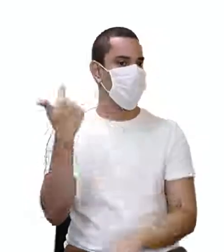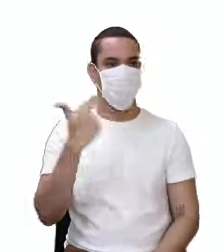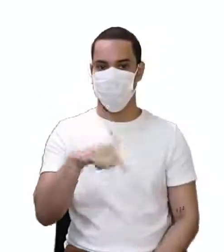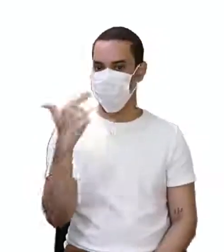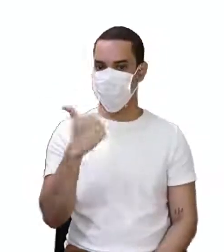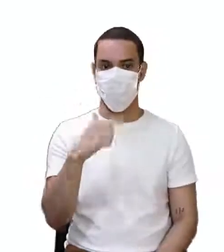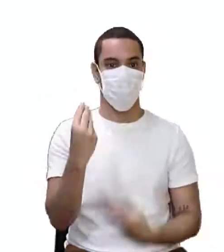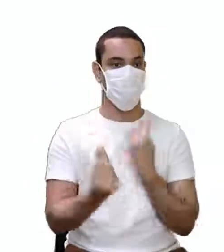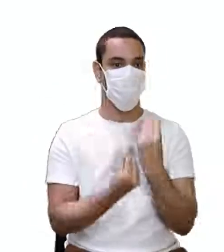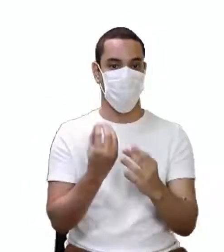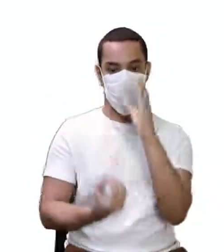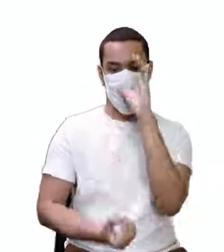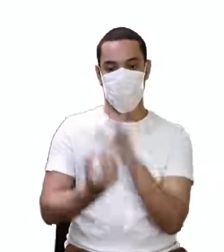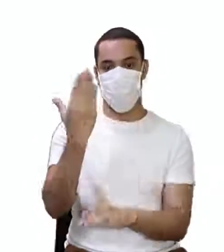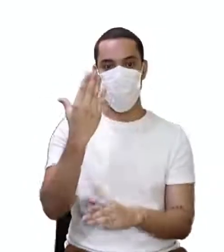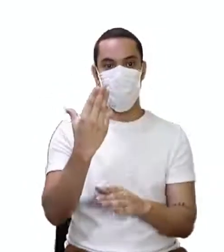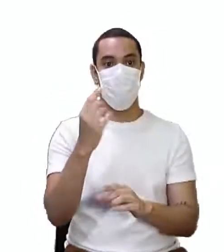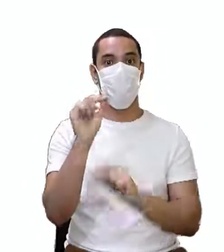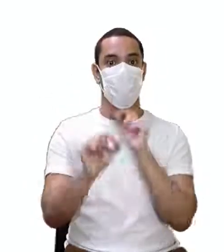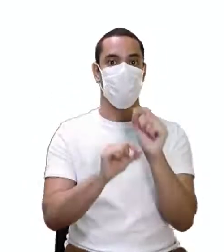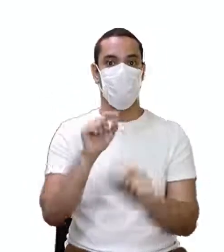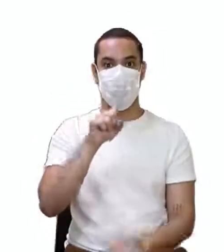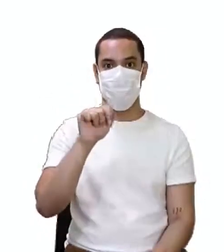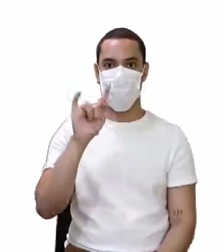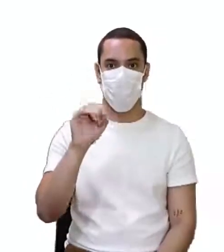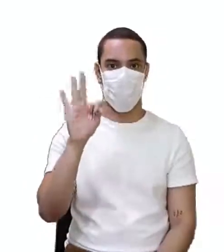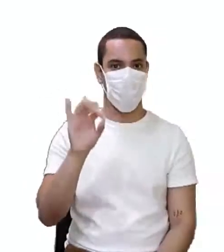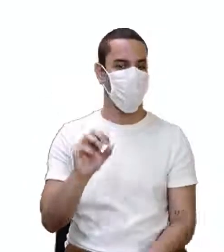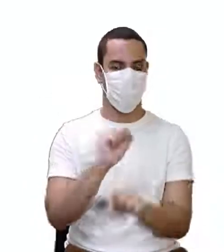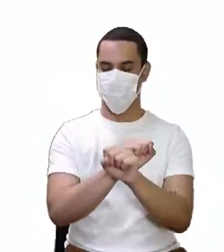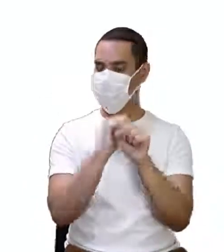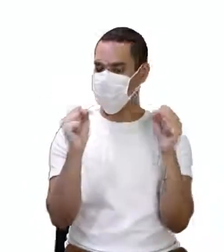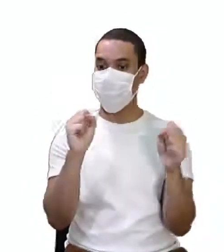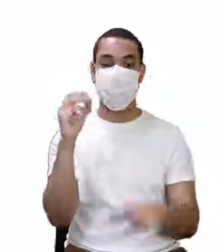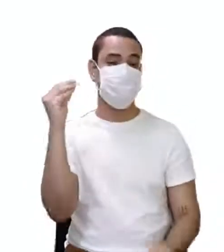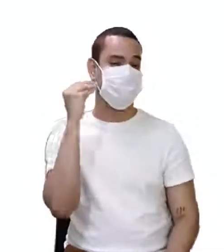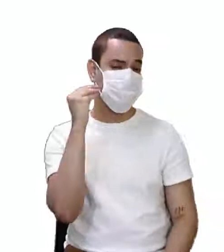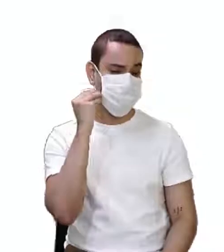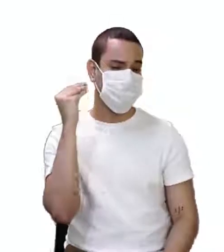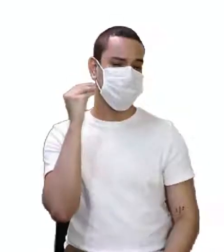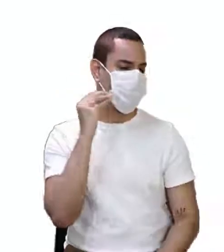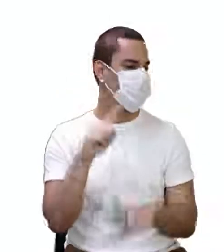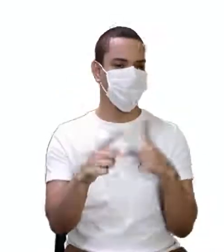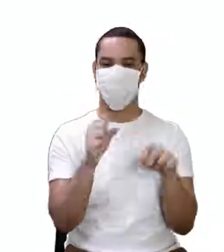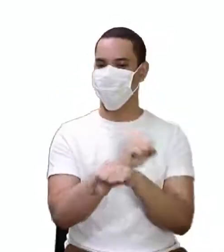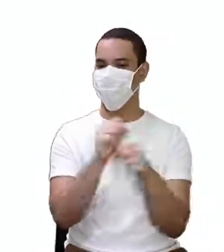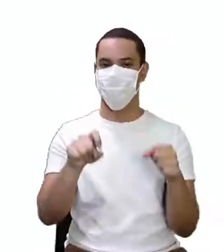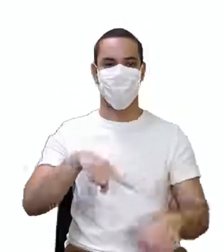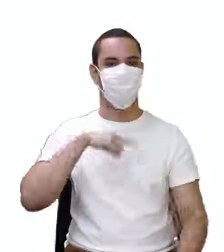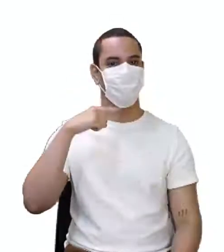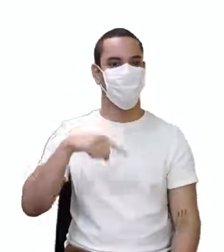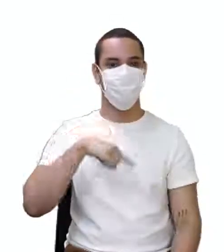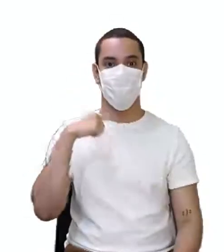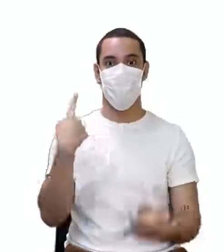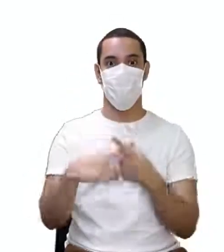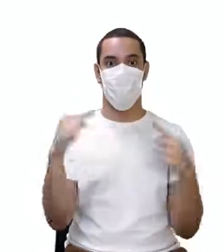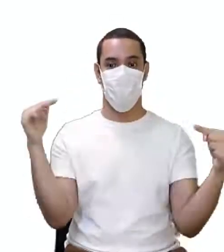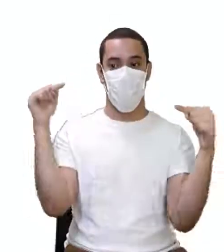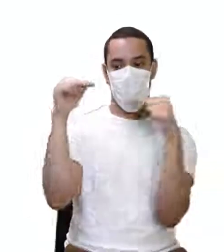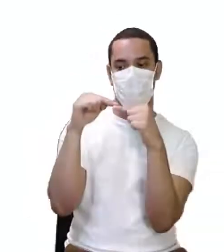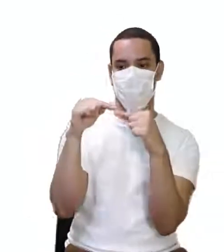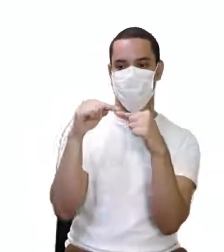formação de zigoto, não, tá? Não vai ter. Eles vão tentar fazer cópula, mas não vai dar, porque não tem